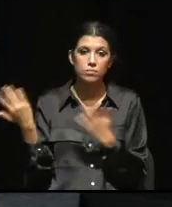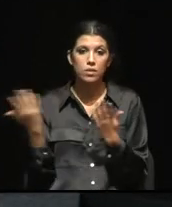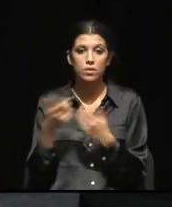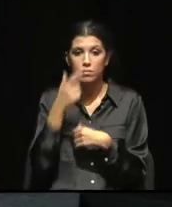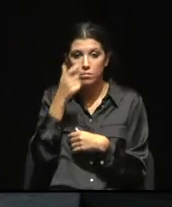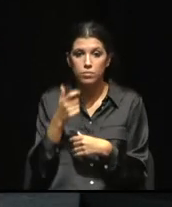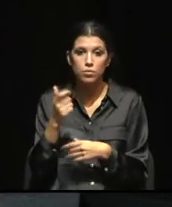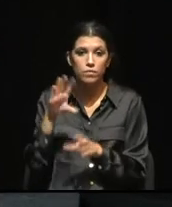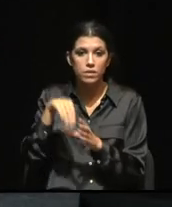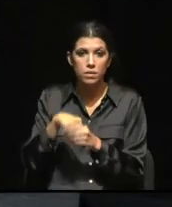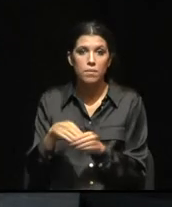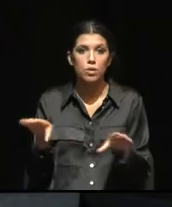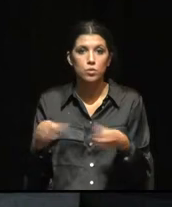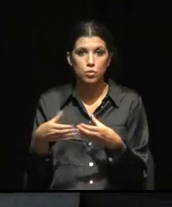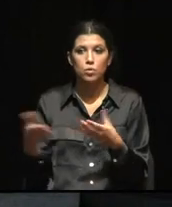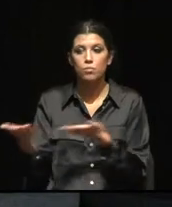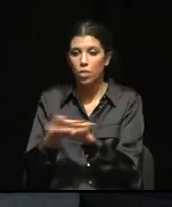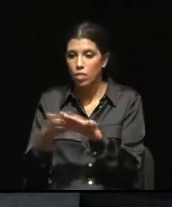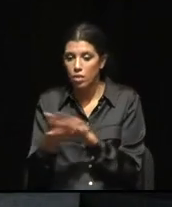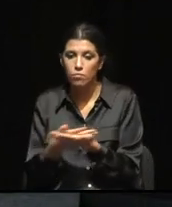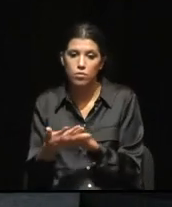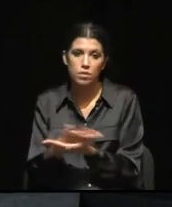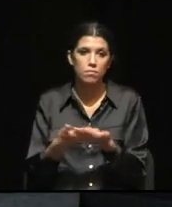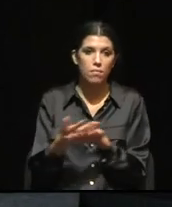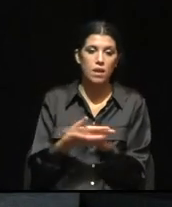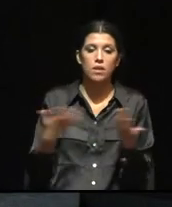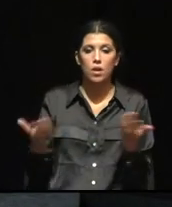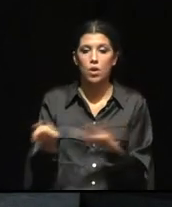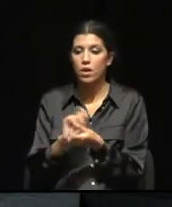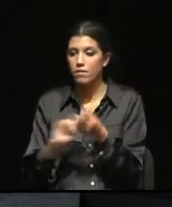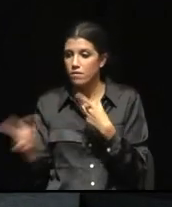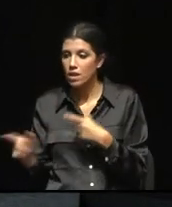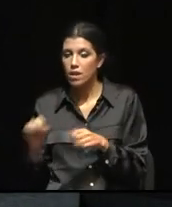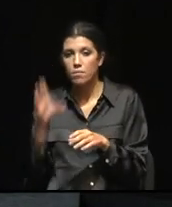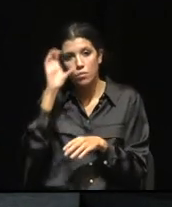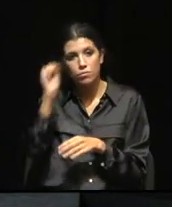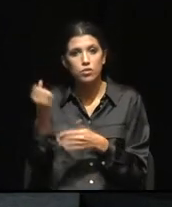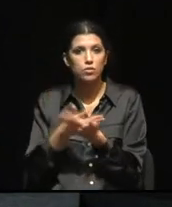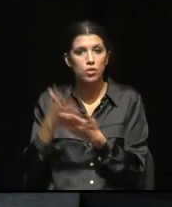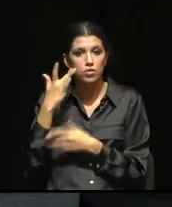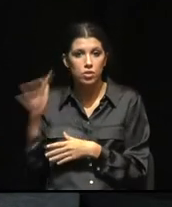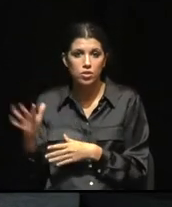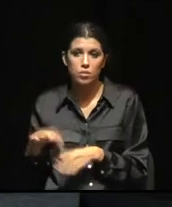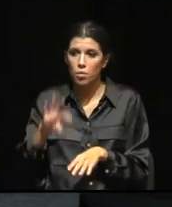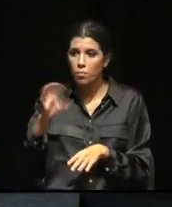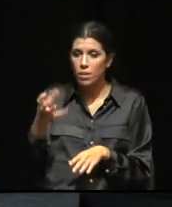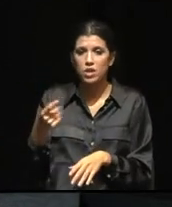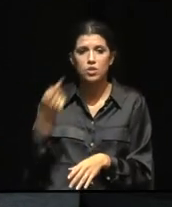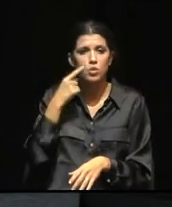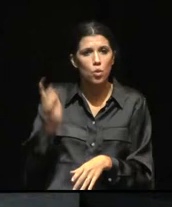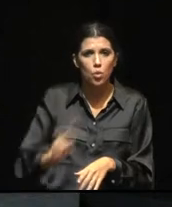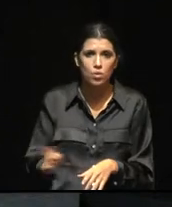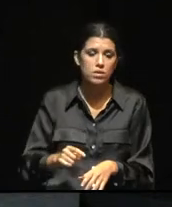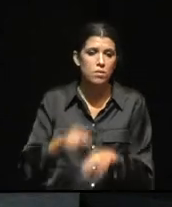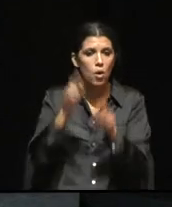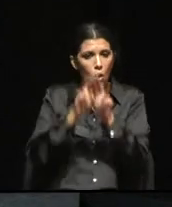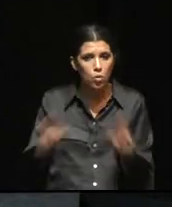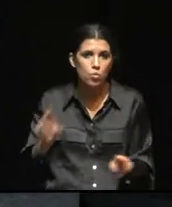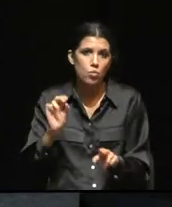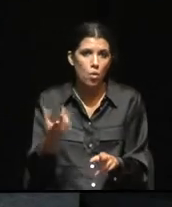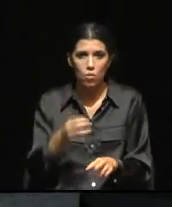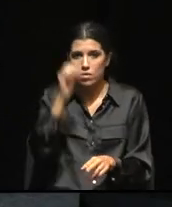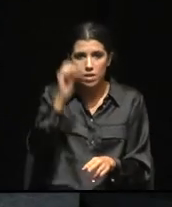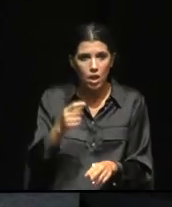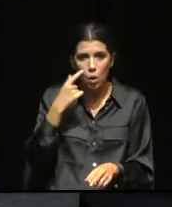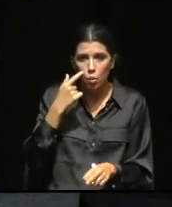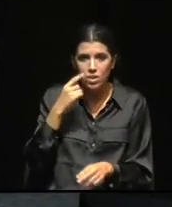um membro do corpo diplomático desta vez é para um Ministro dos negócios estrangeiros de uma nação que não está reconhecida nem Pelas Nações Unidas nem por ninguém e